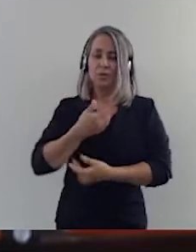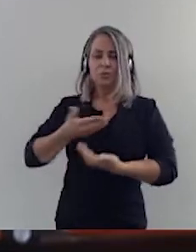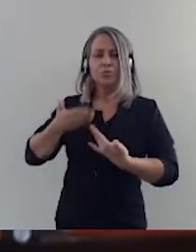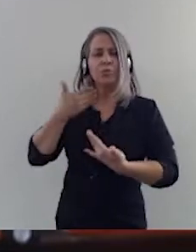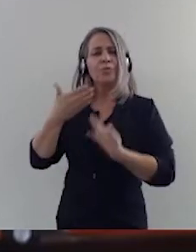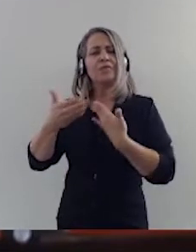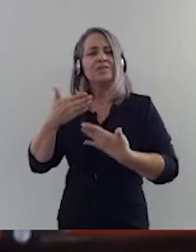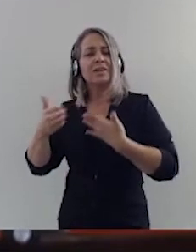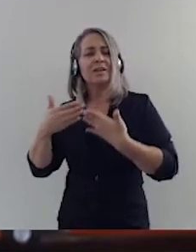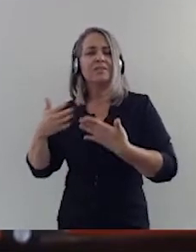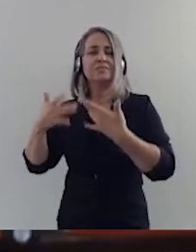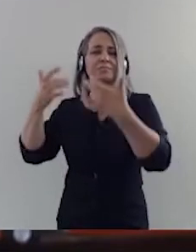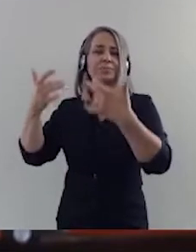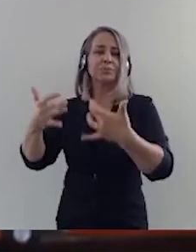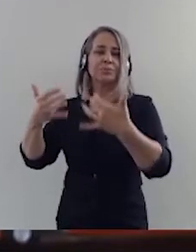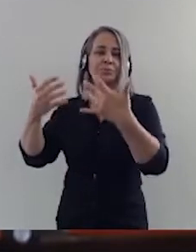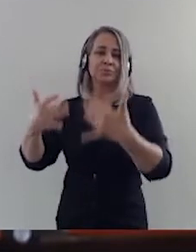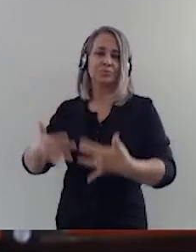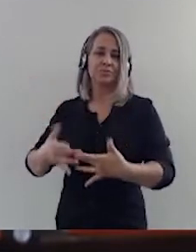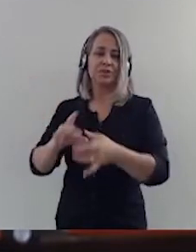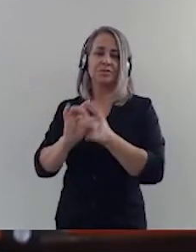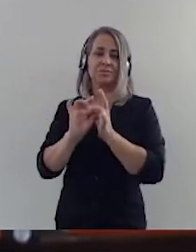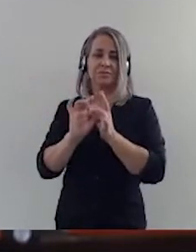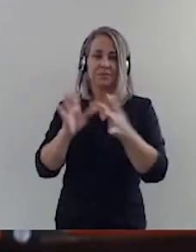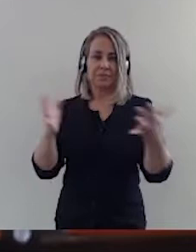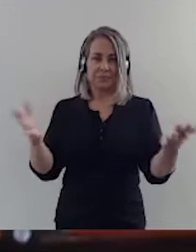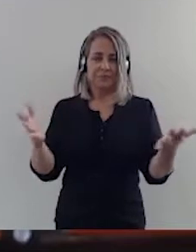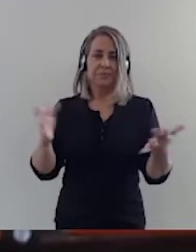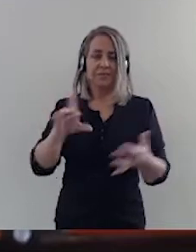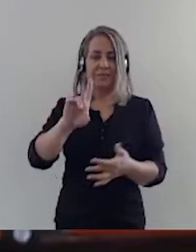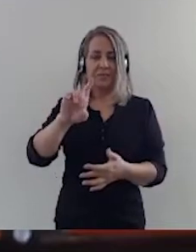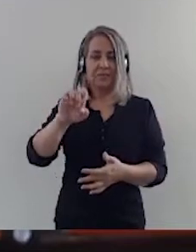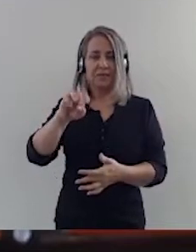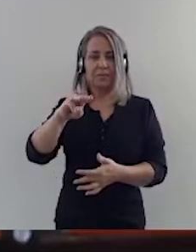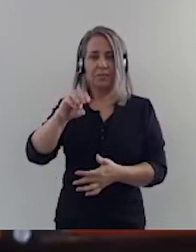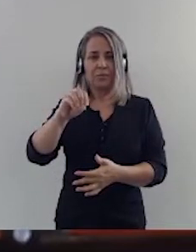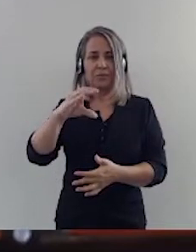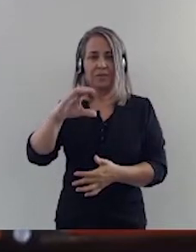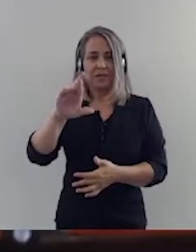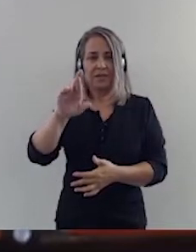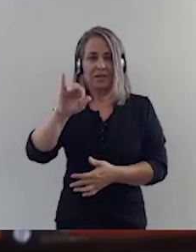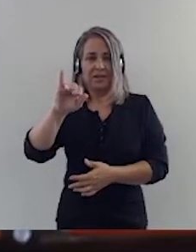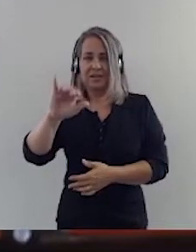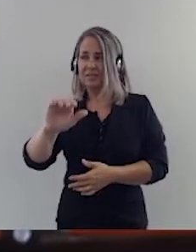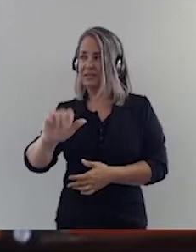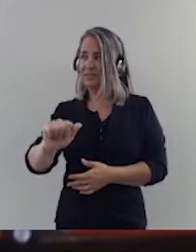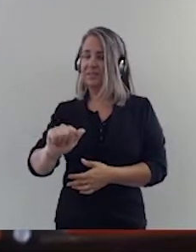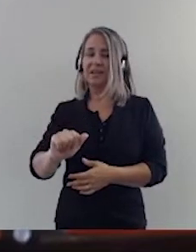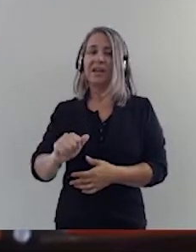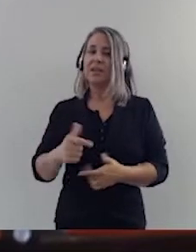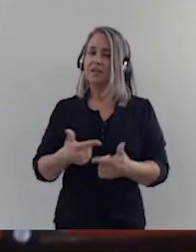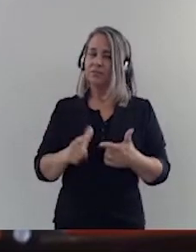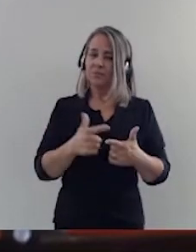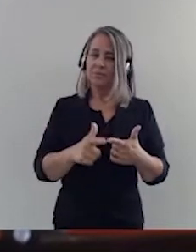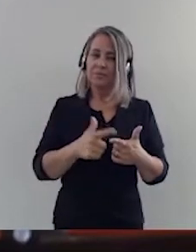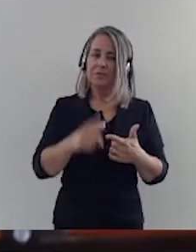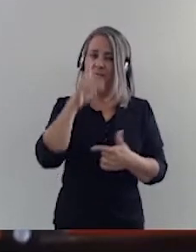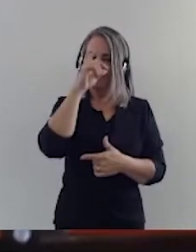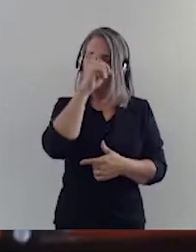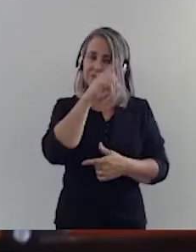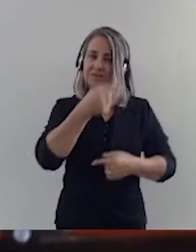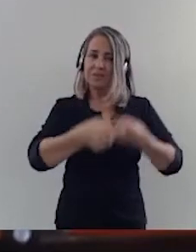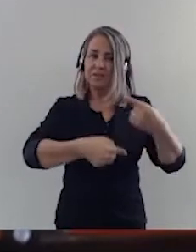Conversávamos sobre a democracia e a crise institucional, a crise política que